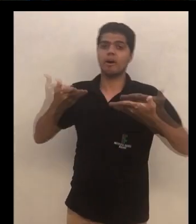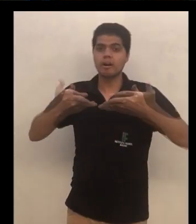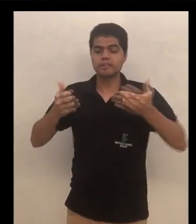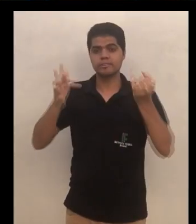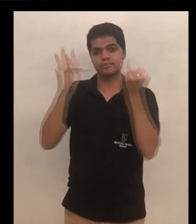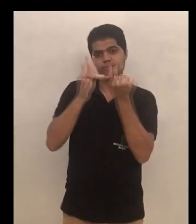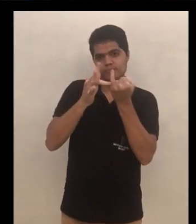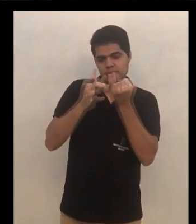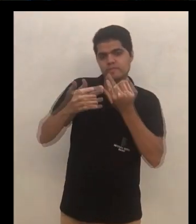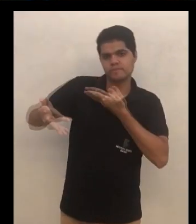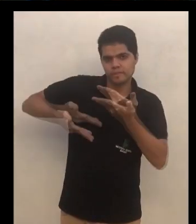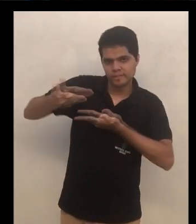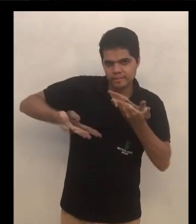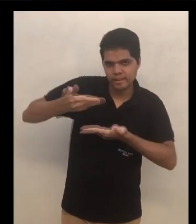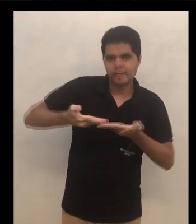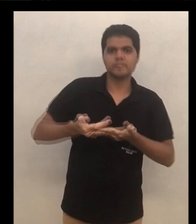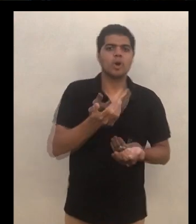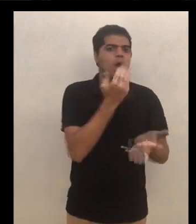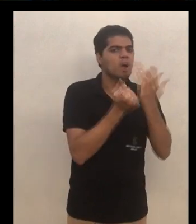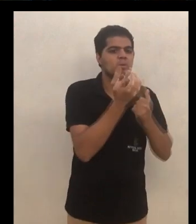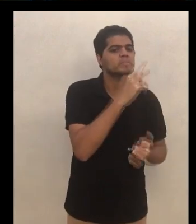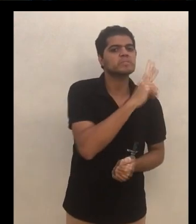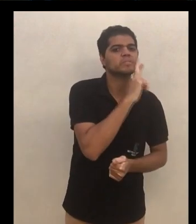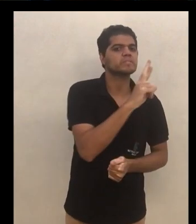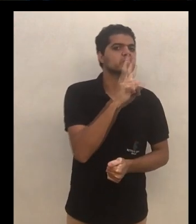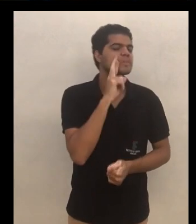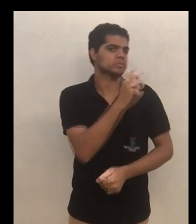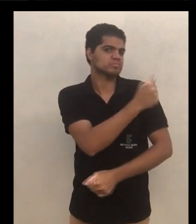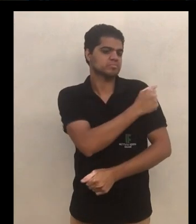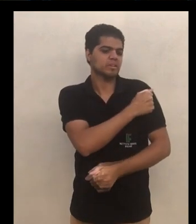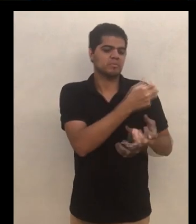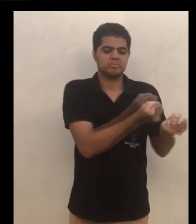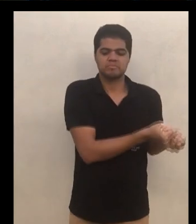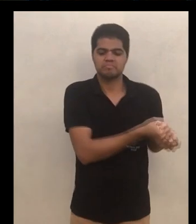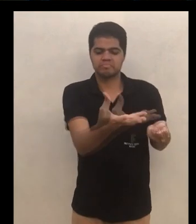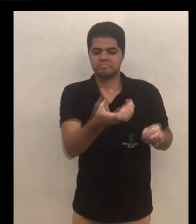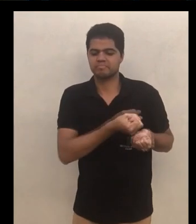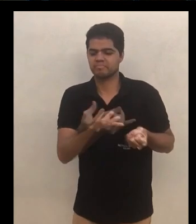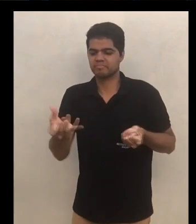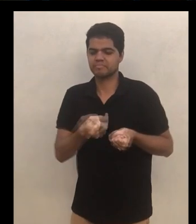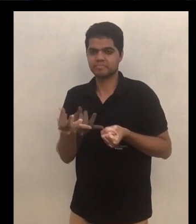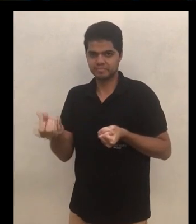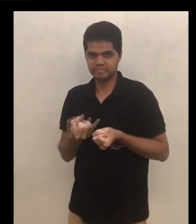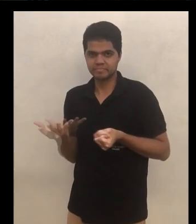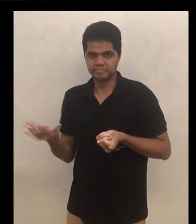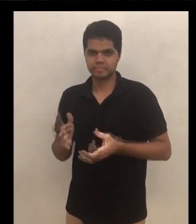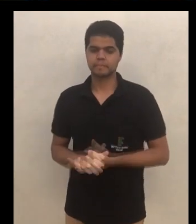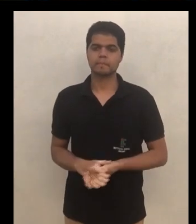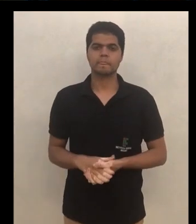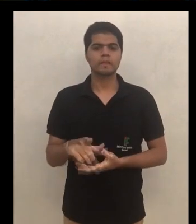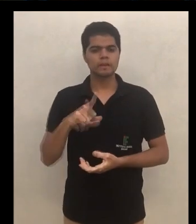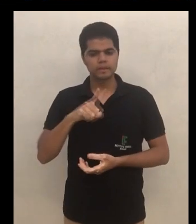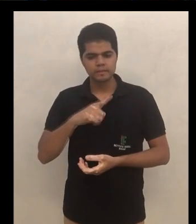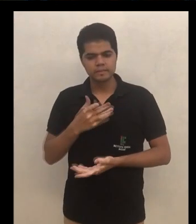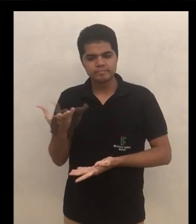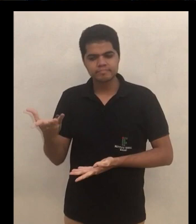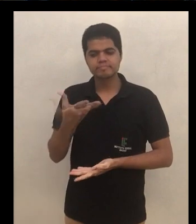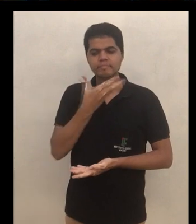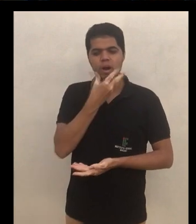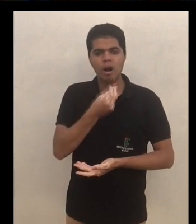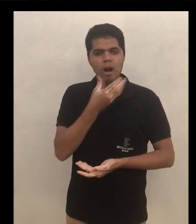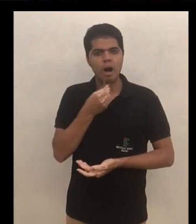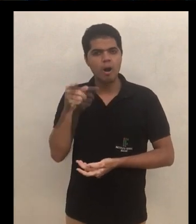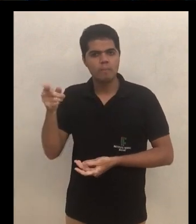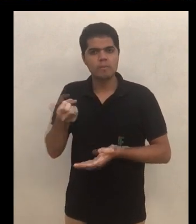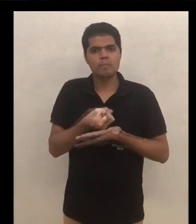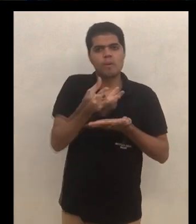ração, resto de refeitório. Aqui é a BR-051, onde está oferecendo alimento,